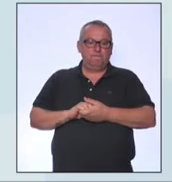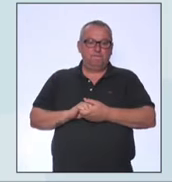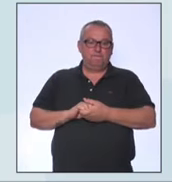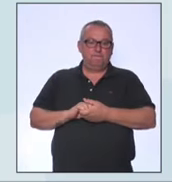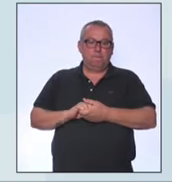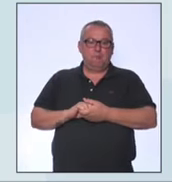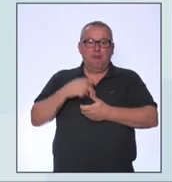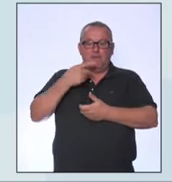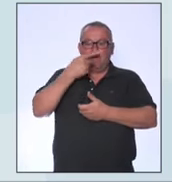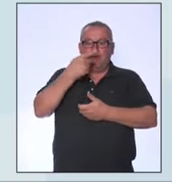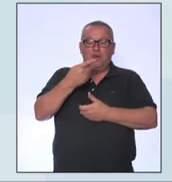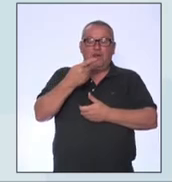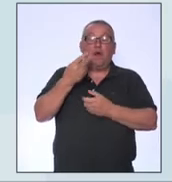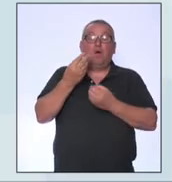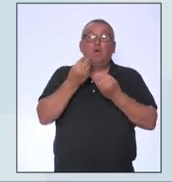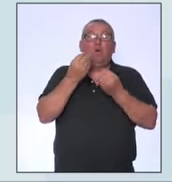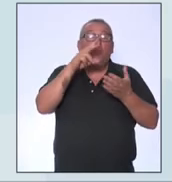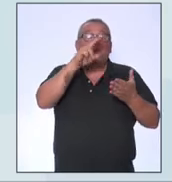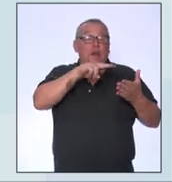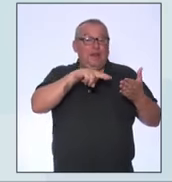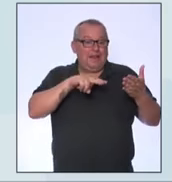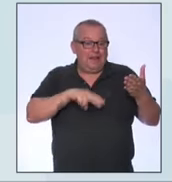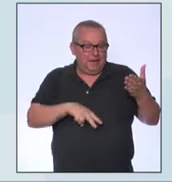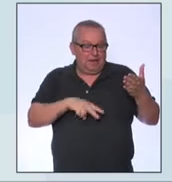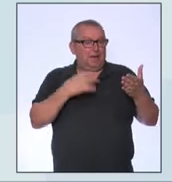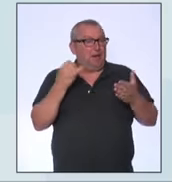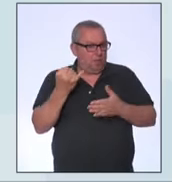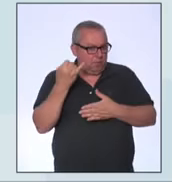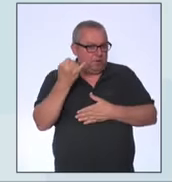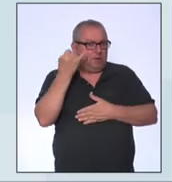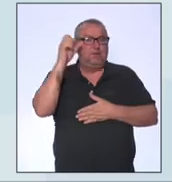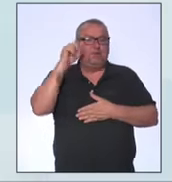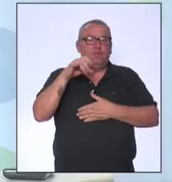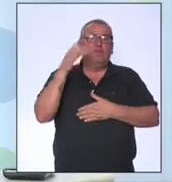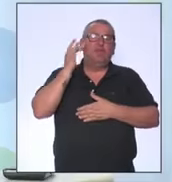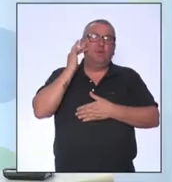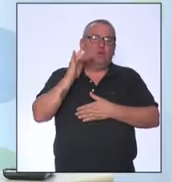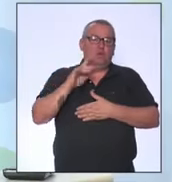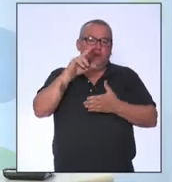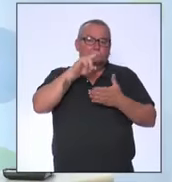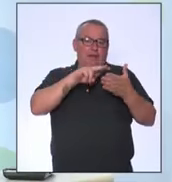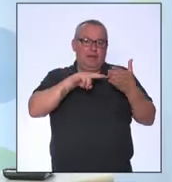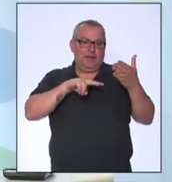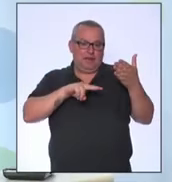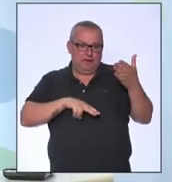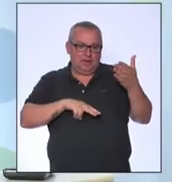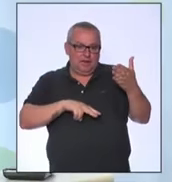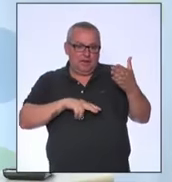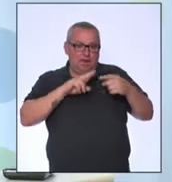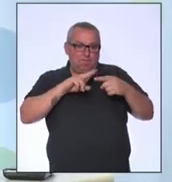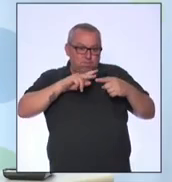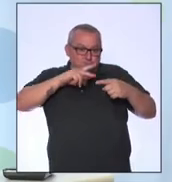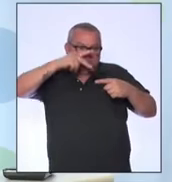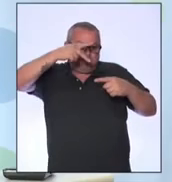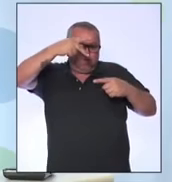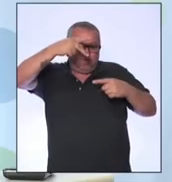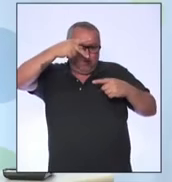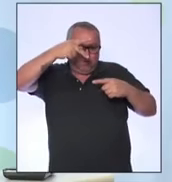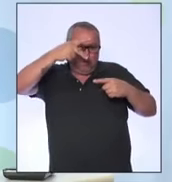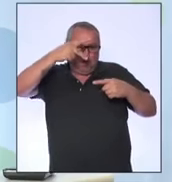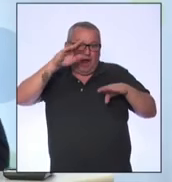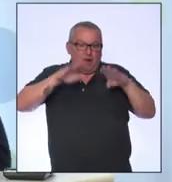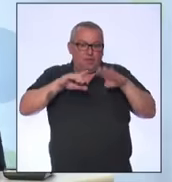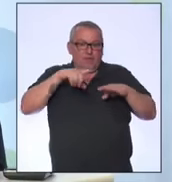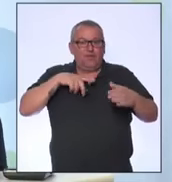E aí eu vou falar um pouquinho da leitura. A leitura é muito importante, né? Se você não souber ler a potência, muitas vezes você